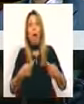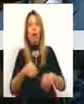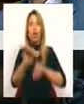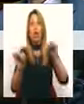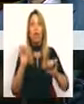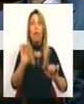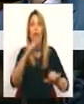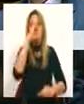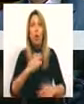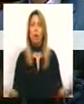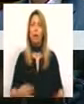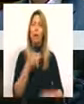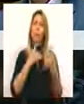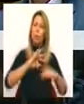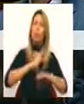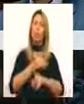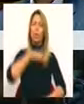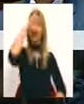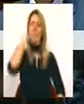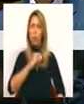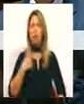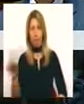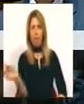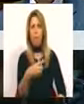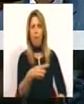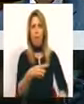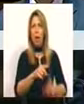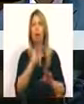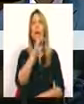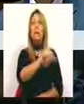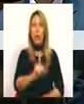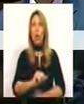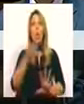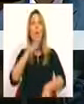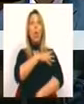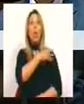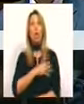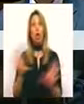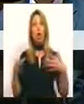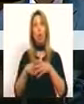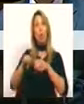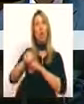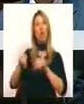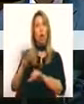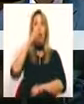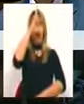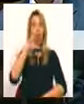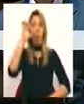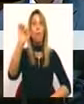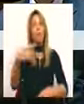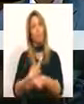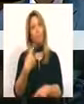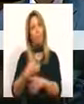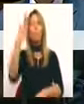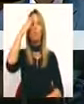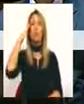que eu lhe faço, Sr. Ministro. Vai mandar para o terreno os comandantes de agrupamento distrital que o seu Governo, apesar de estar previsto e de